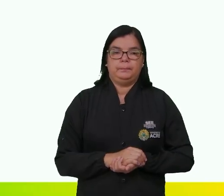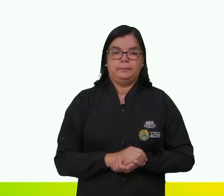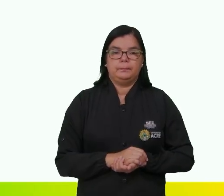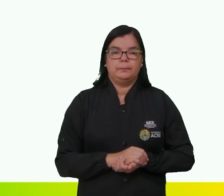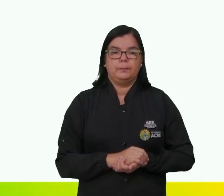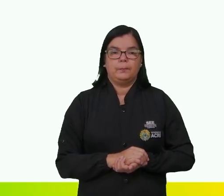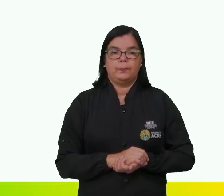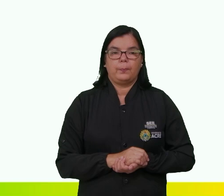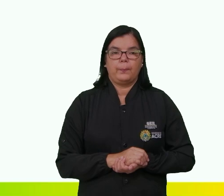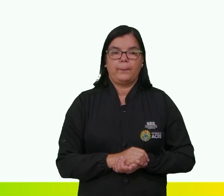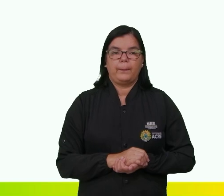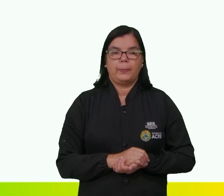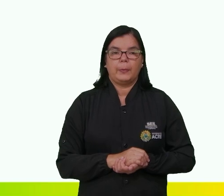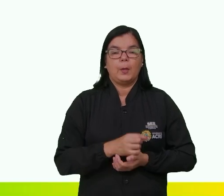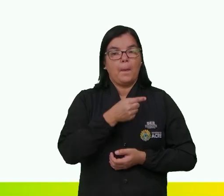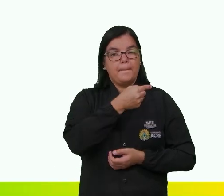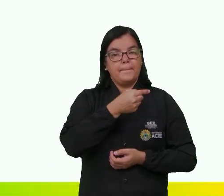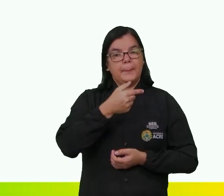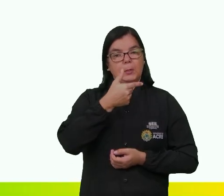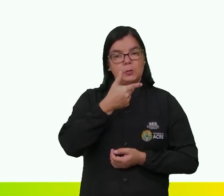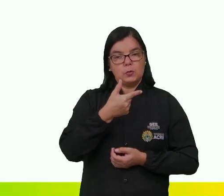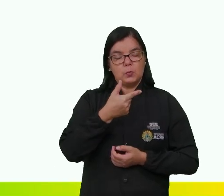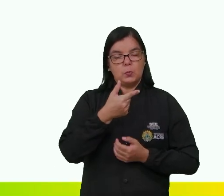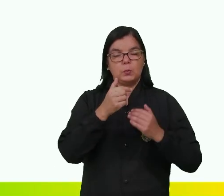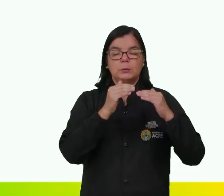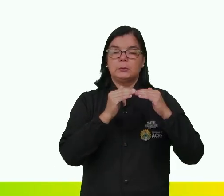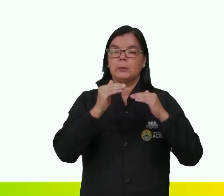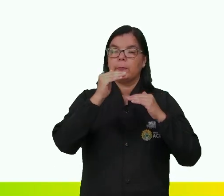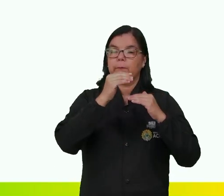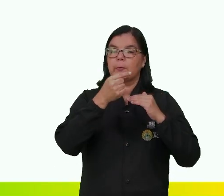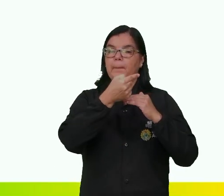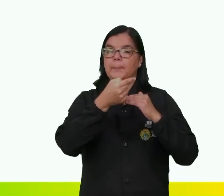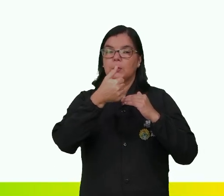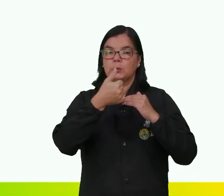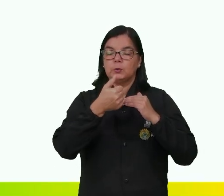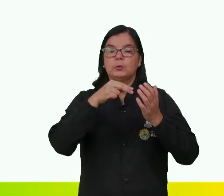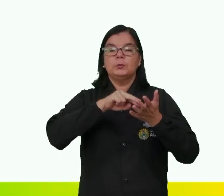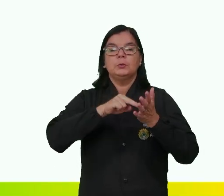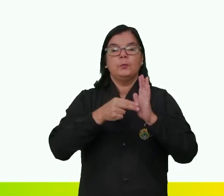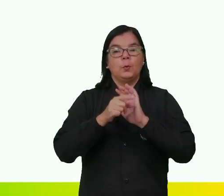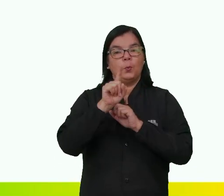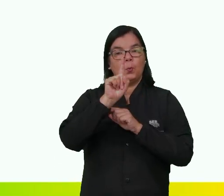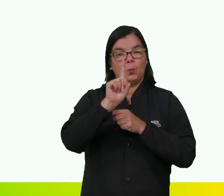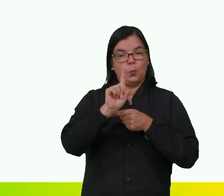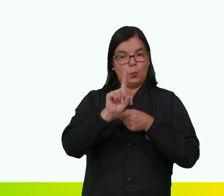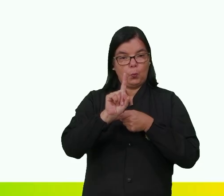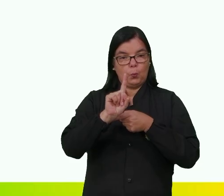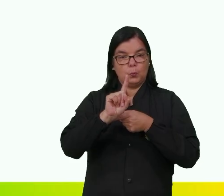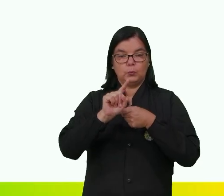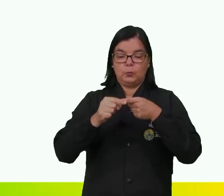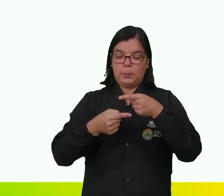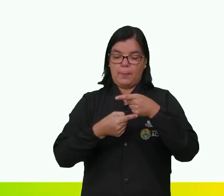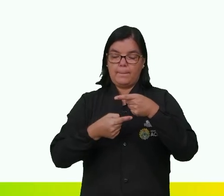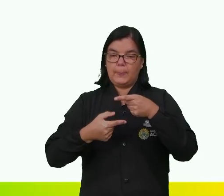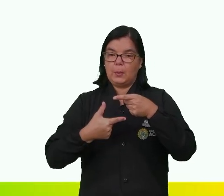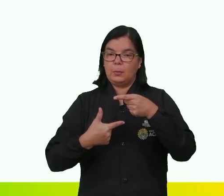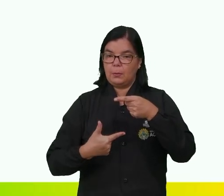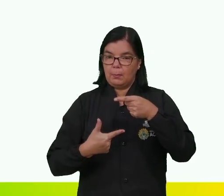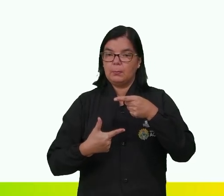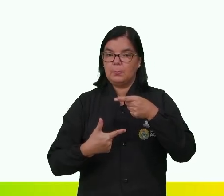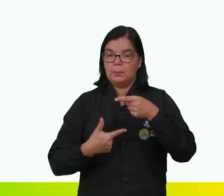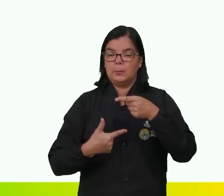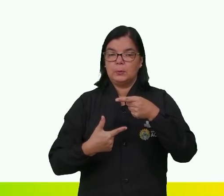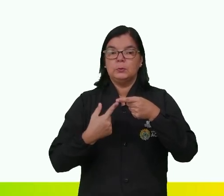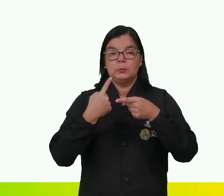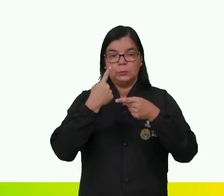aqui, menos 2 elevado a 1 é 1 sobre menos 2, ok? Que você